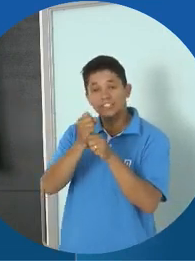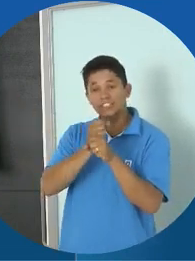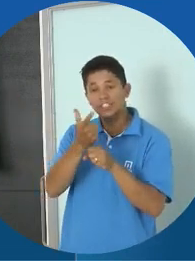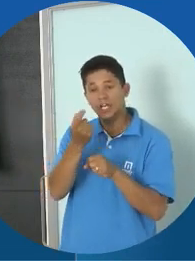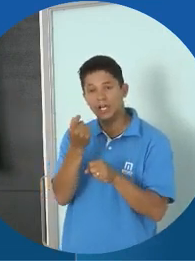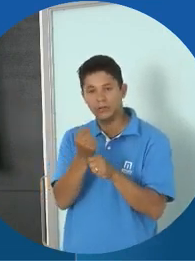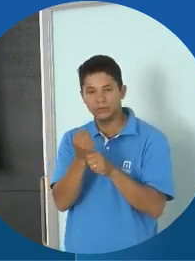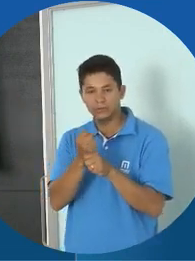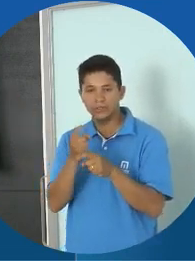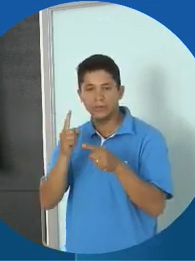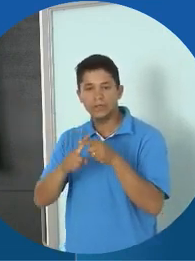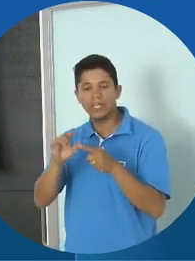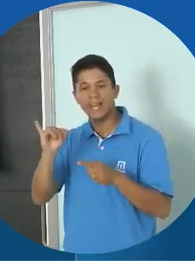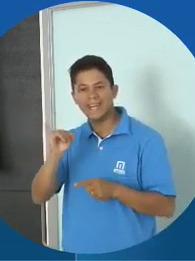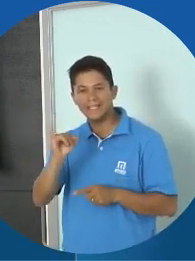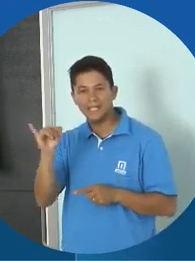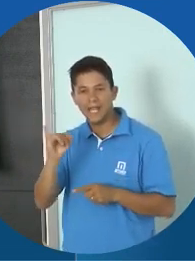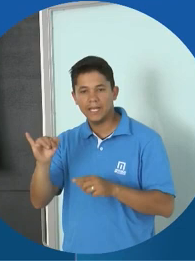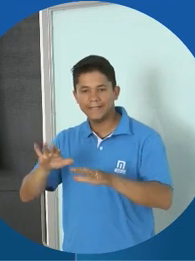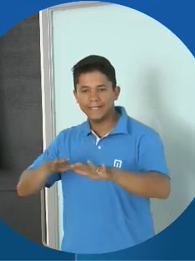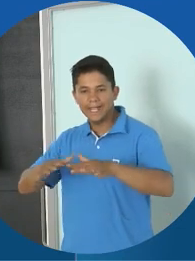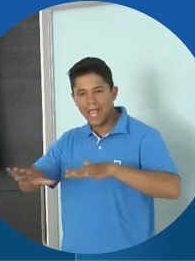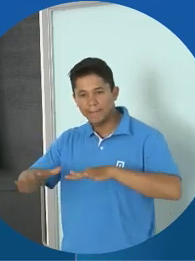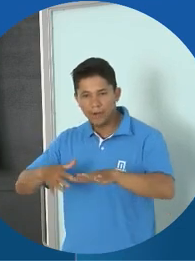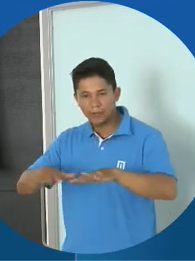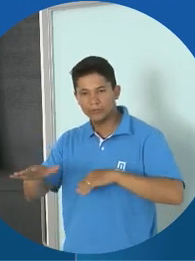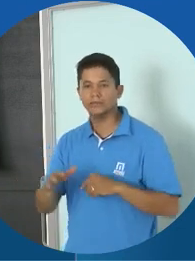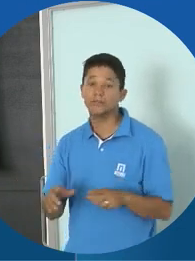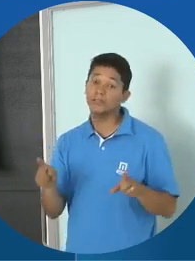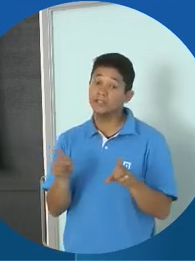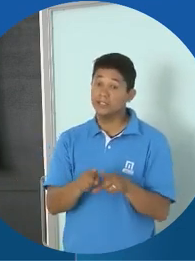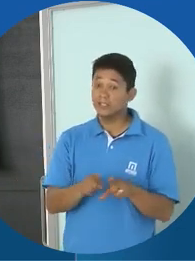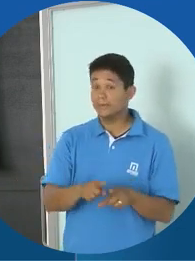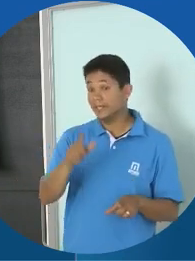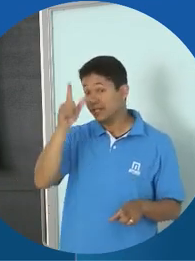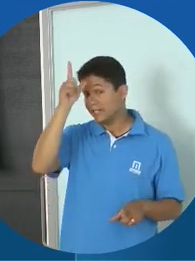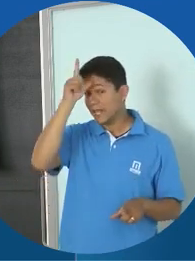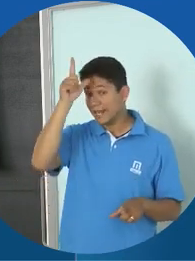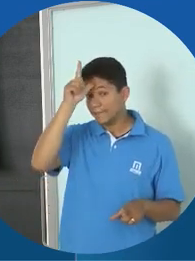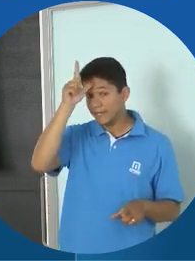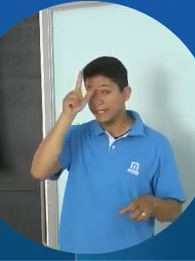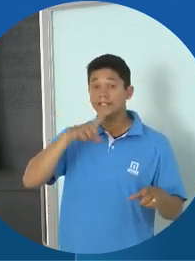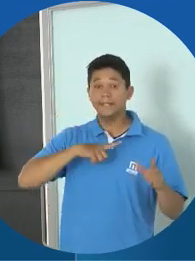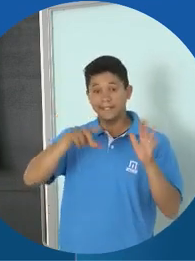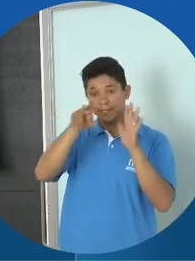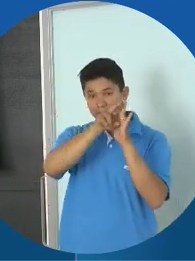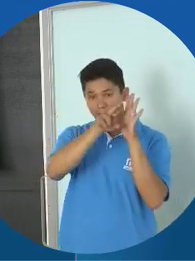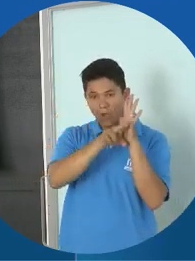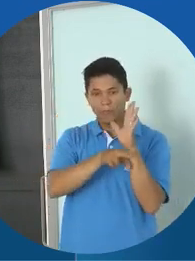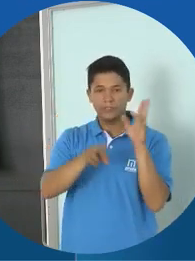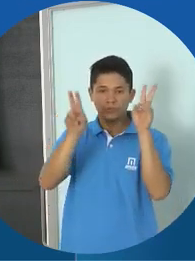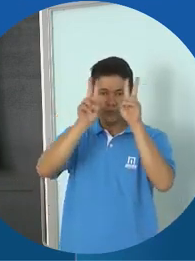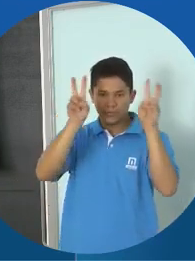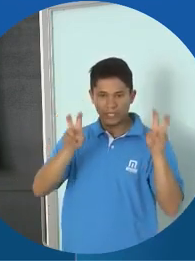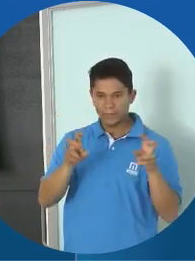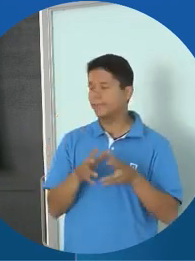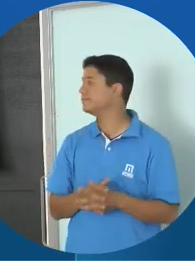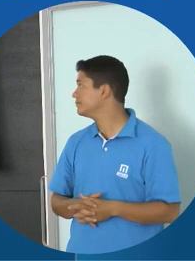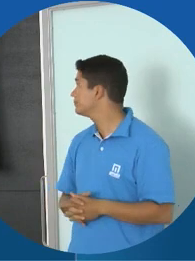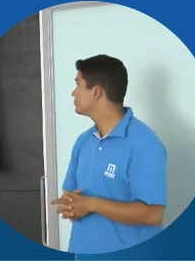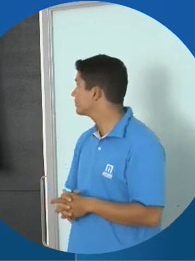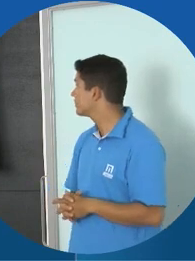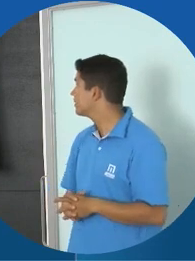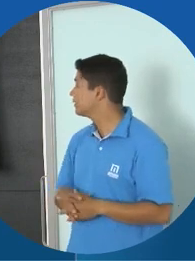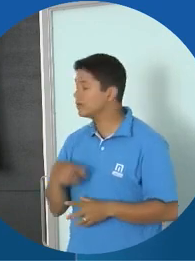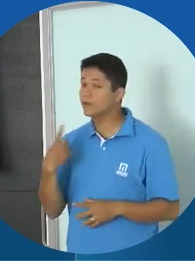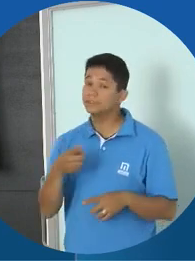Itália, principalmente. Então, na Alemanha já tem normas sobre o tema sendo desenvolvidas. Então, a